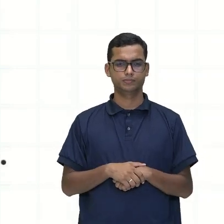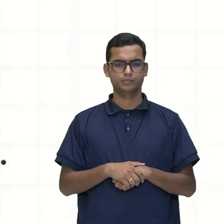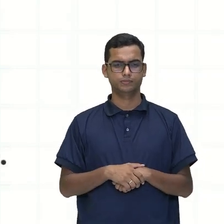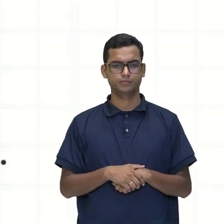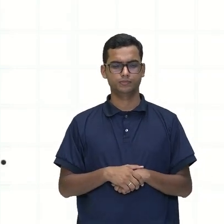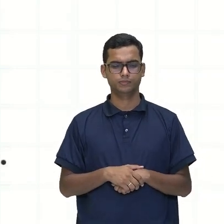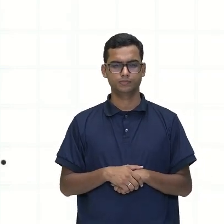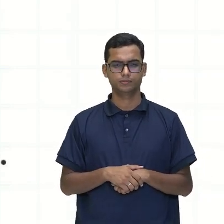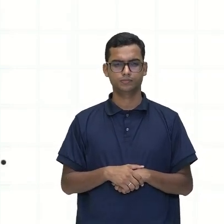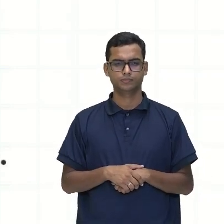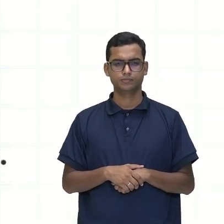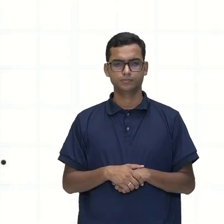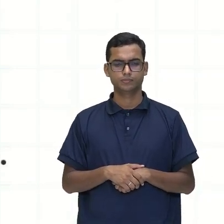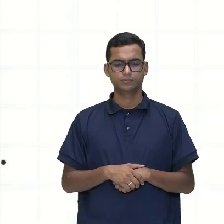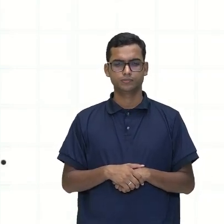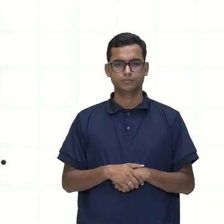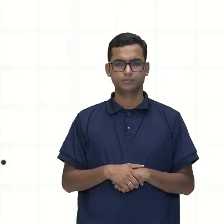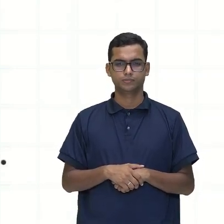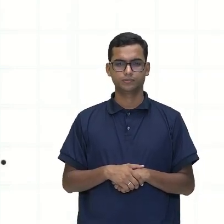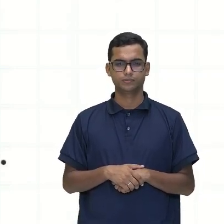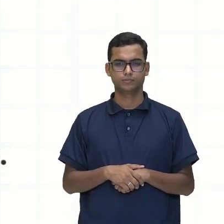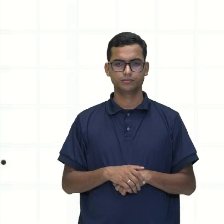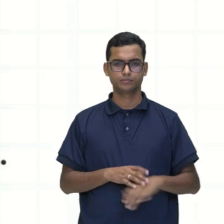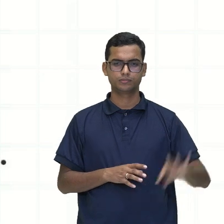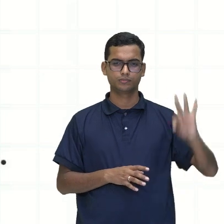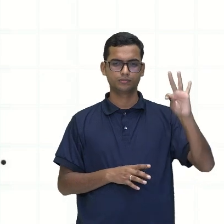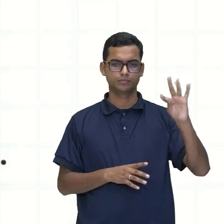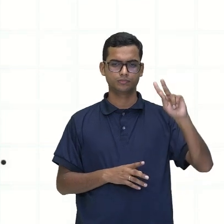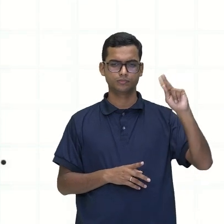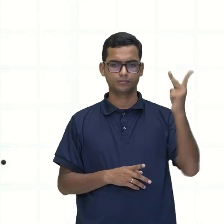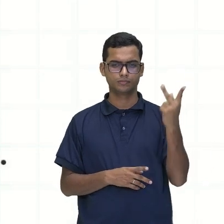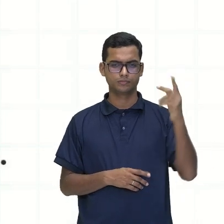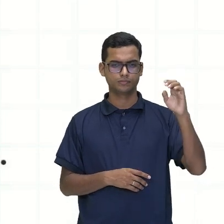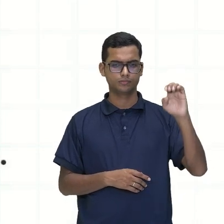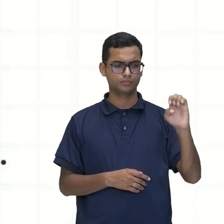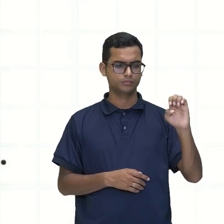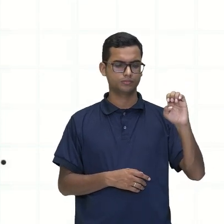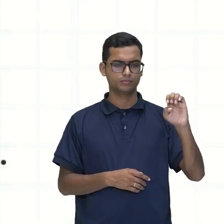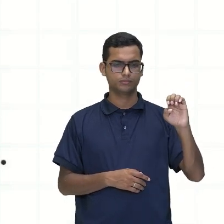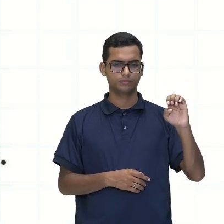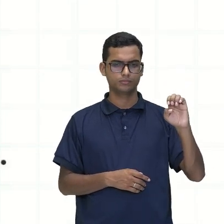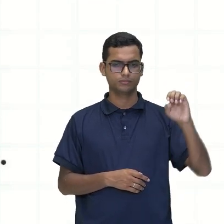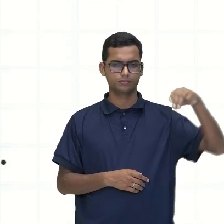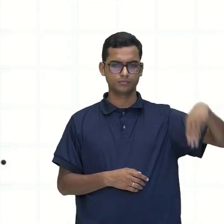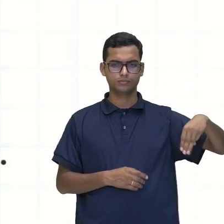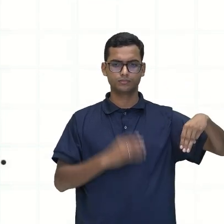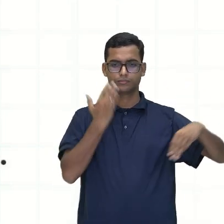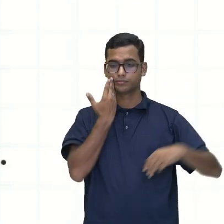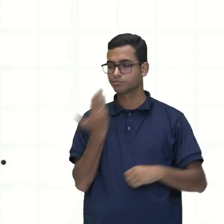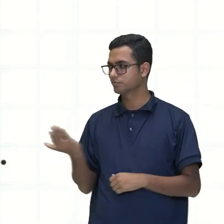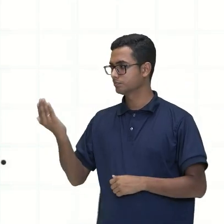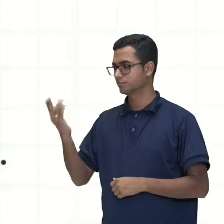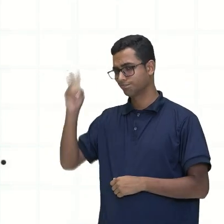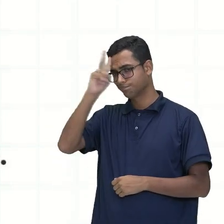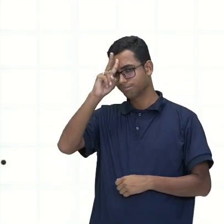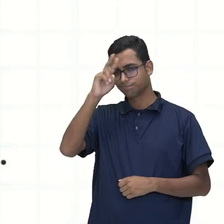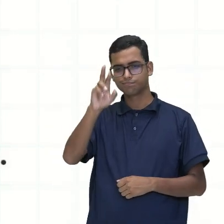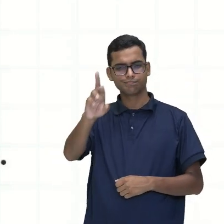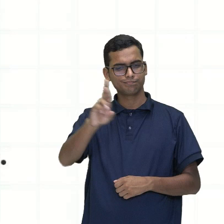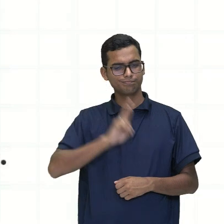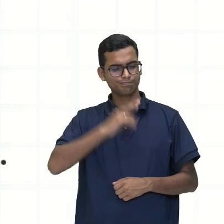de objeto? Isso mesmo. Quem lembrou do them, acertou. I love to play